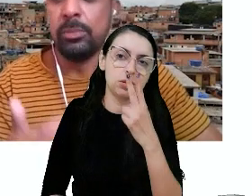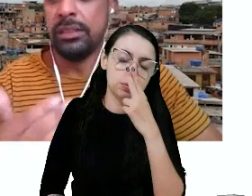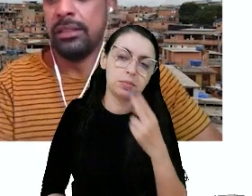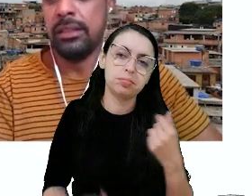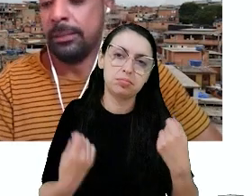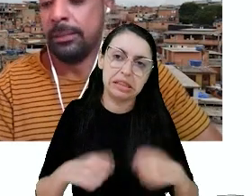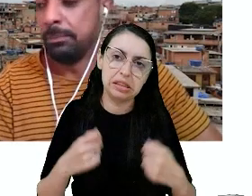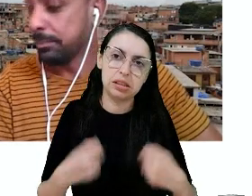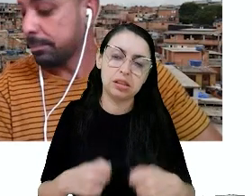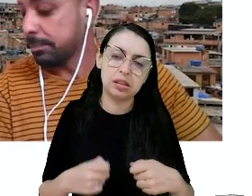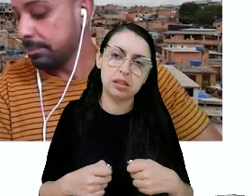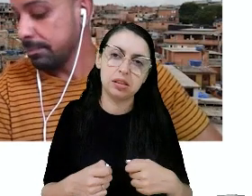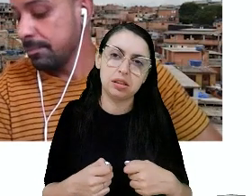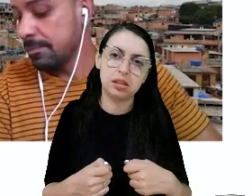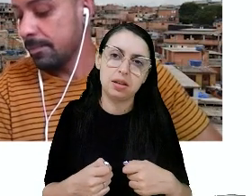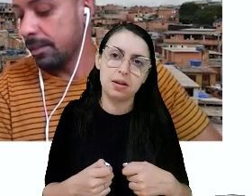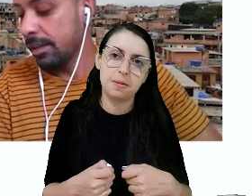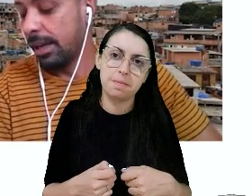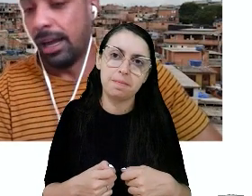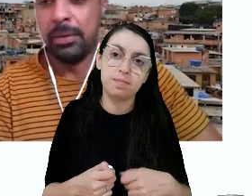Então, acho que a gente precisa